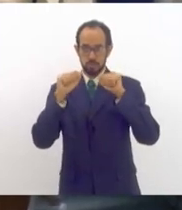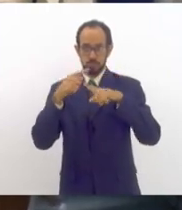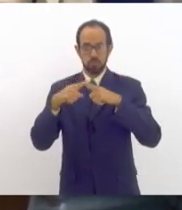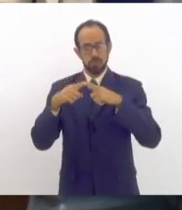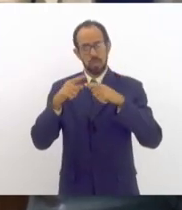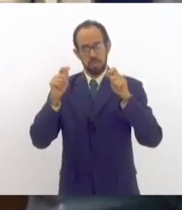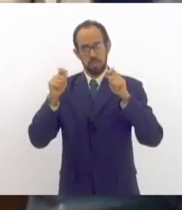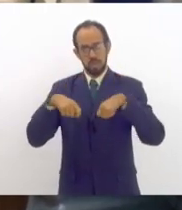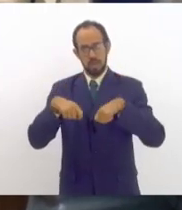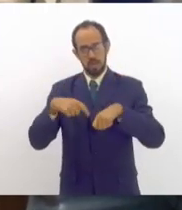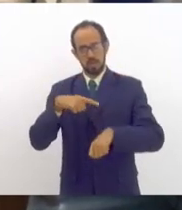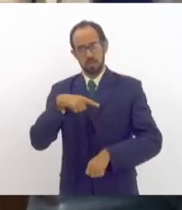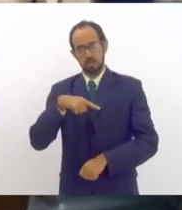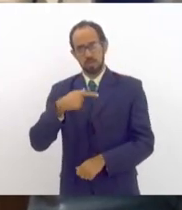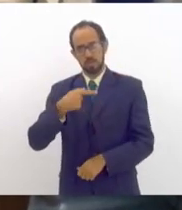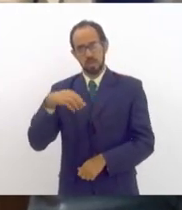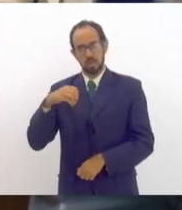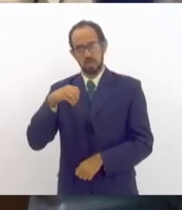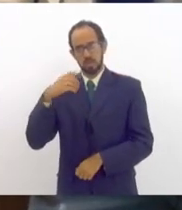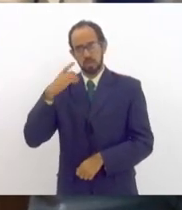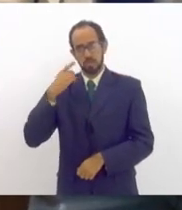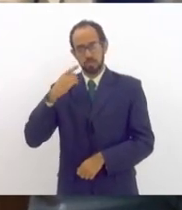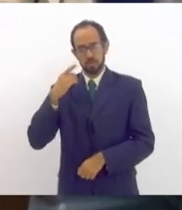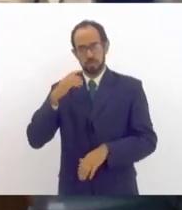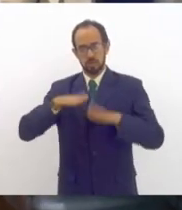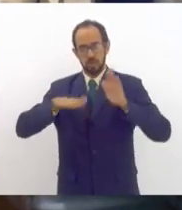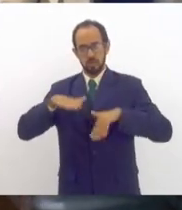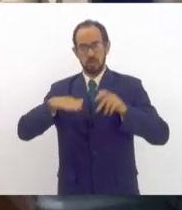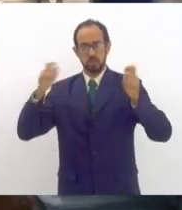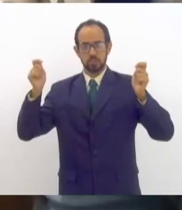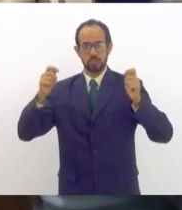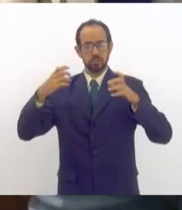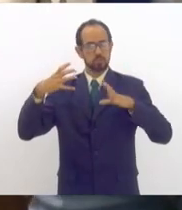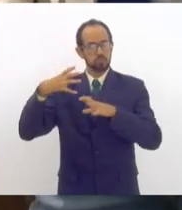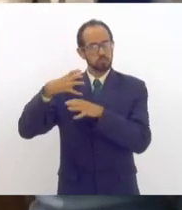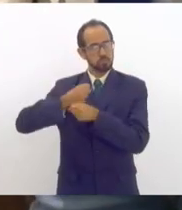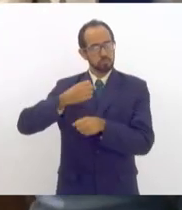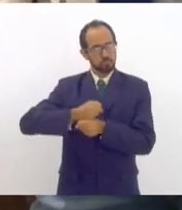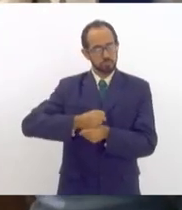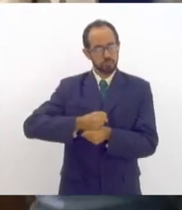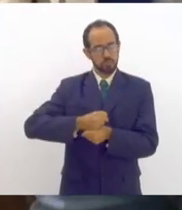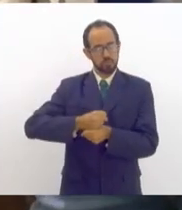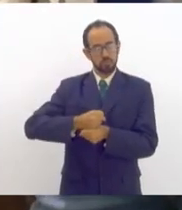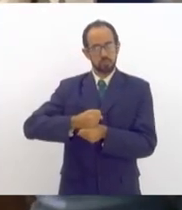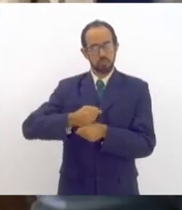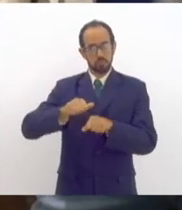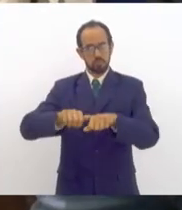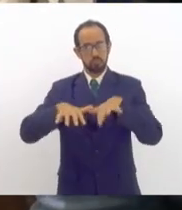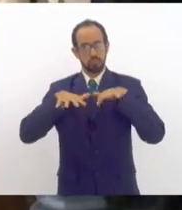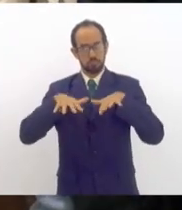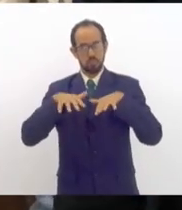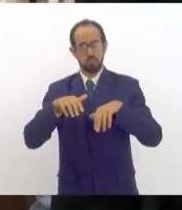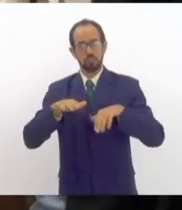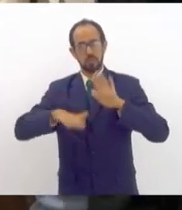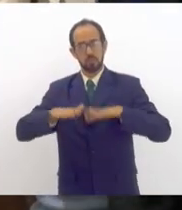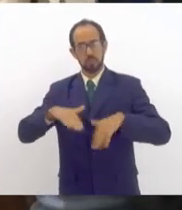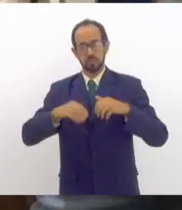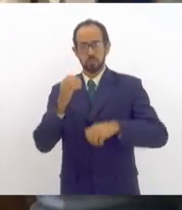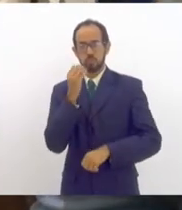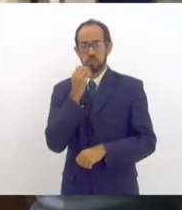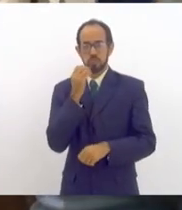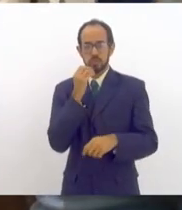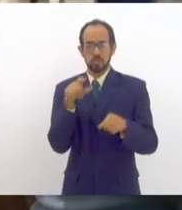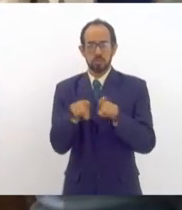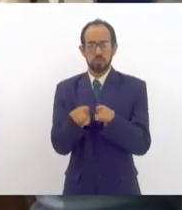deputados talvez fazendo as contas aqui no plenário pudesse também liberar